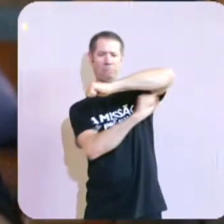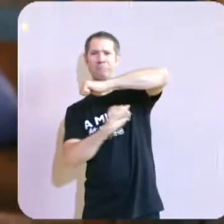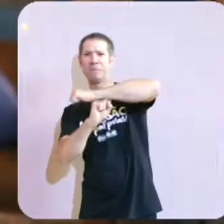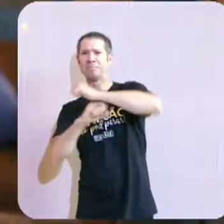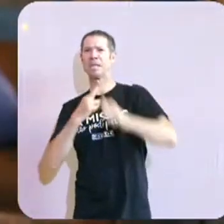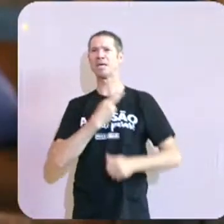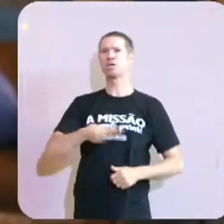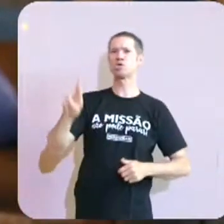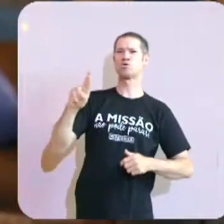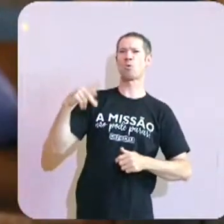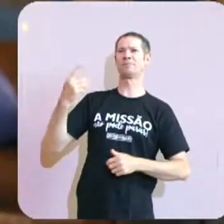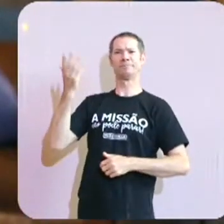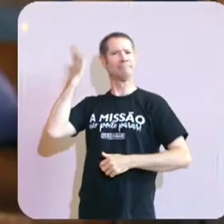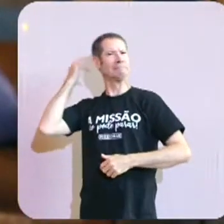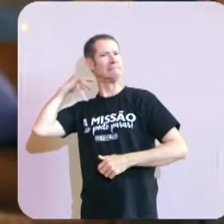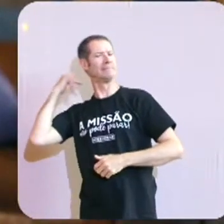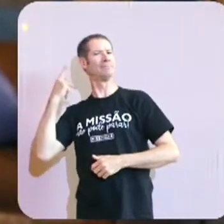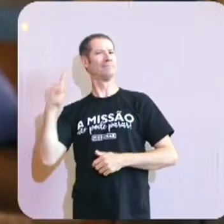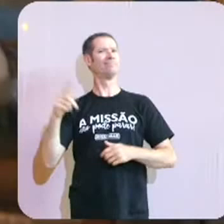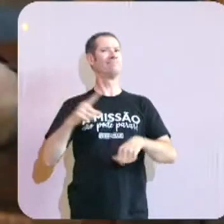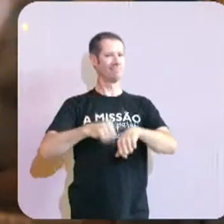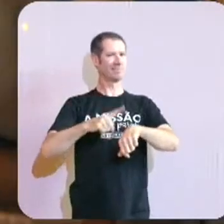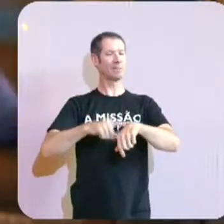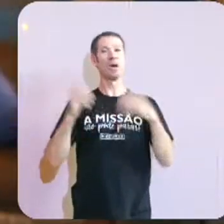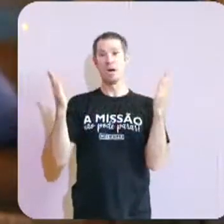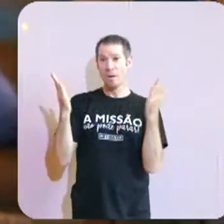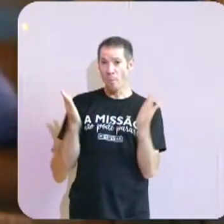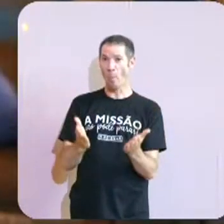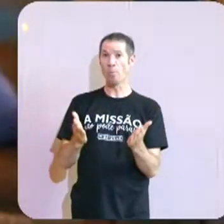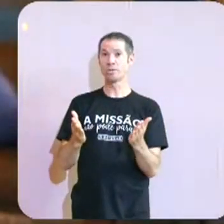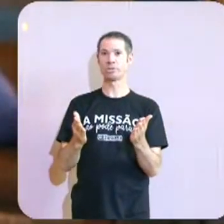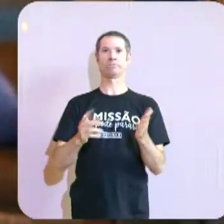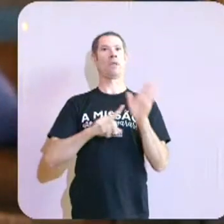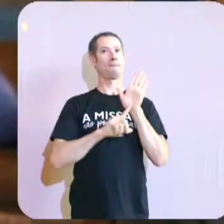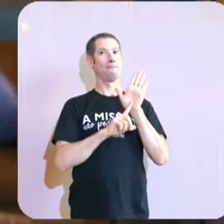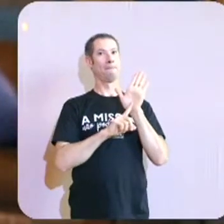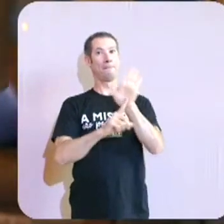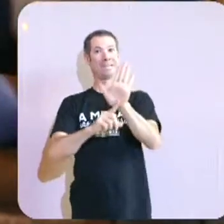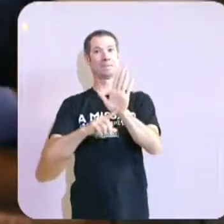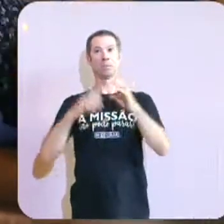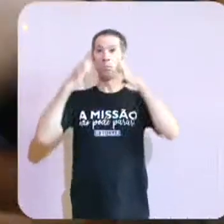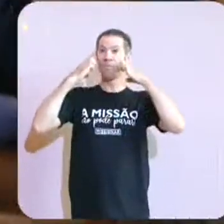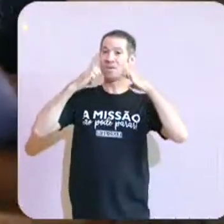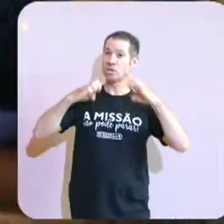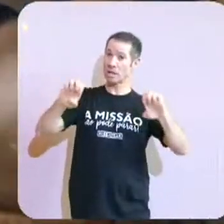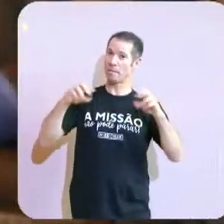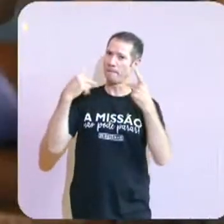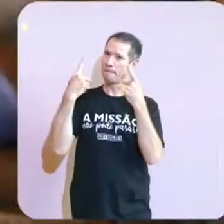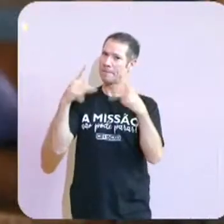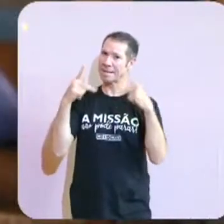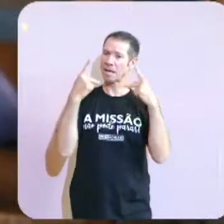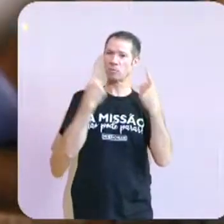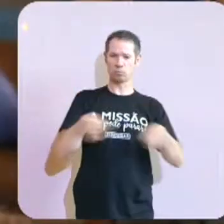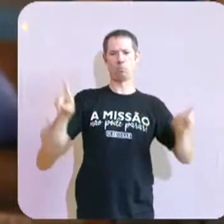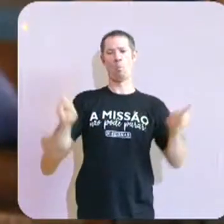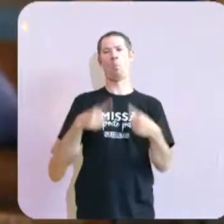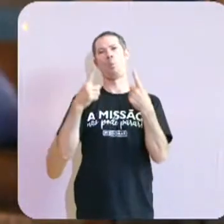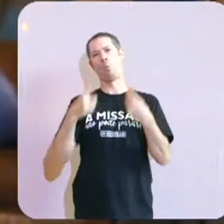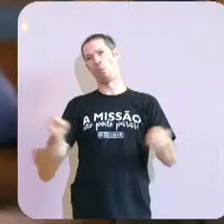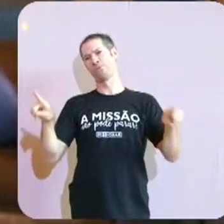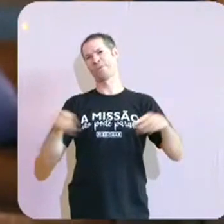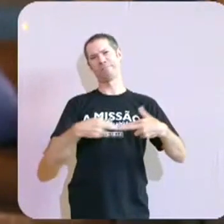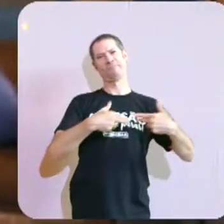religiosos de seu tempo, hoje nós temos que também considerar o que nos é apresentado como evangelho, através de pregações, de canções, de músicas,